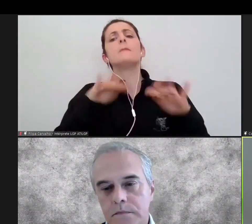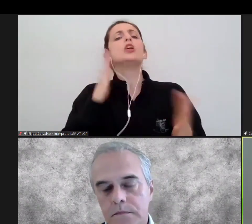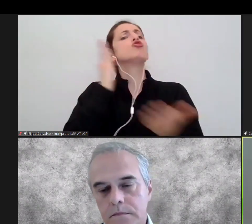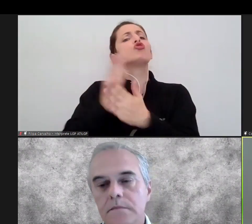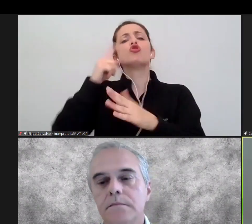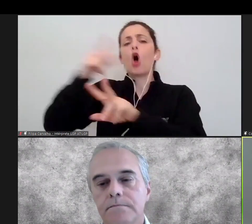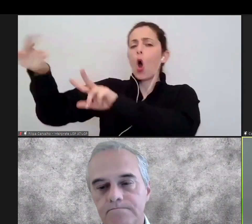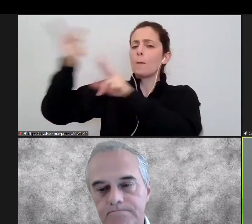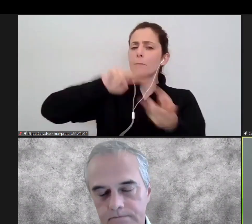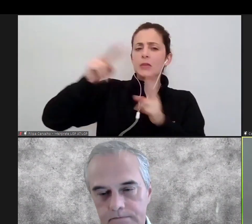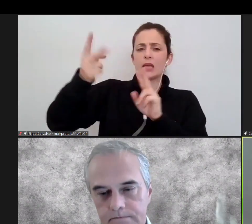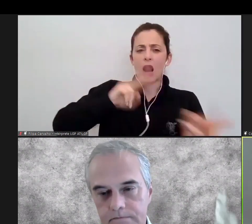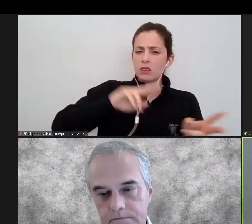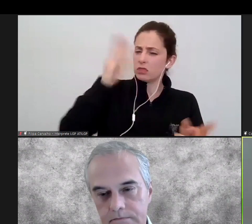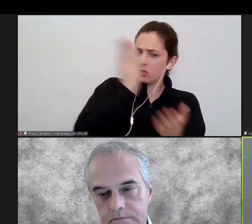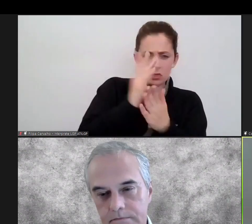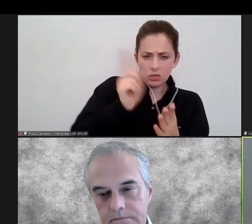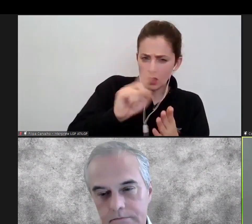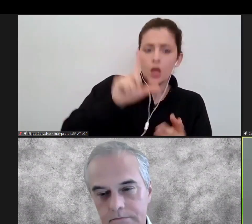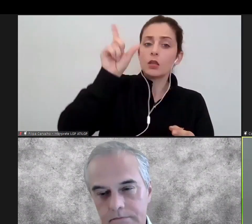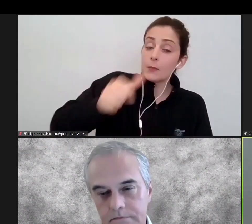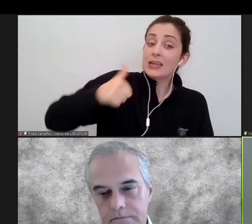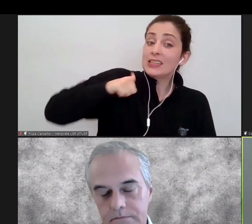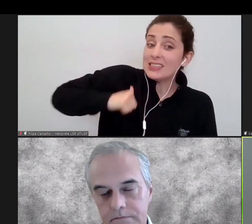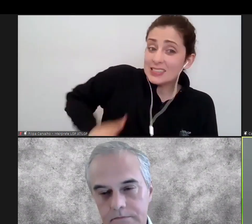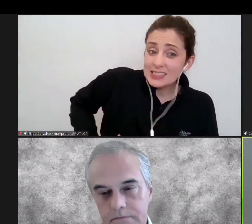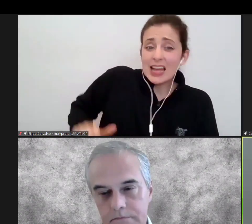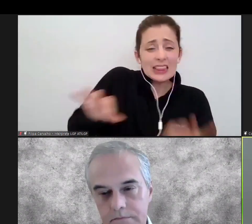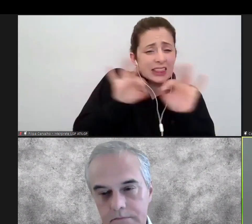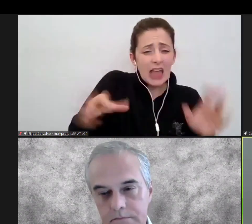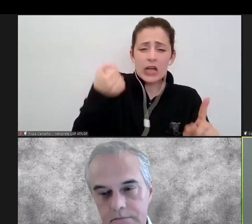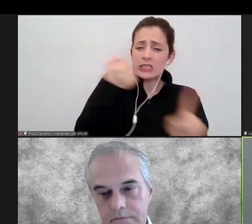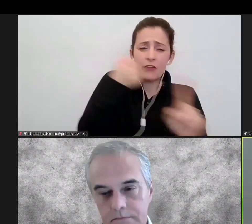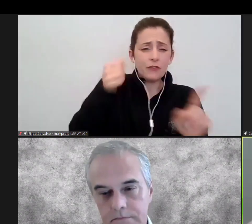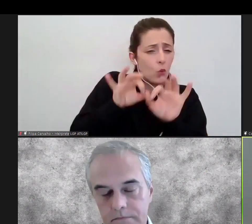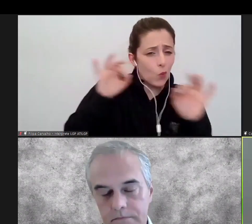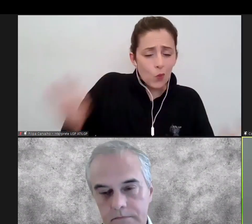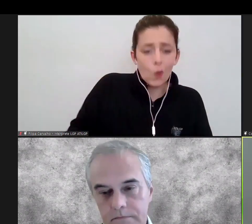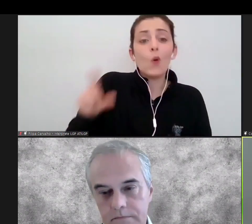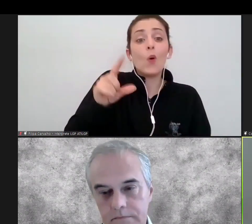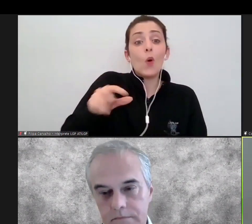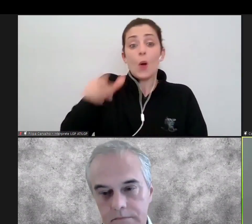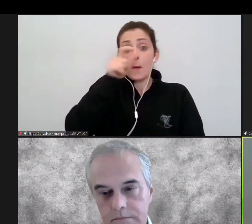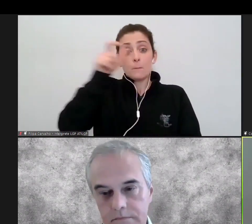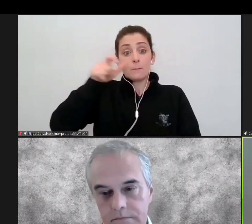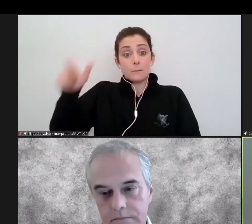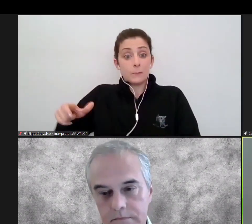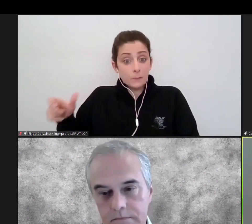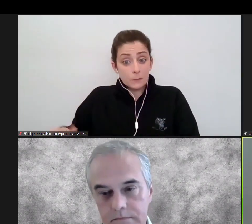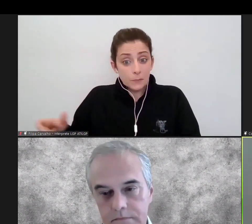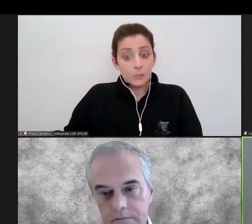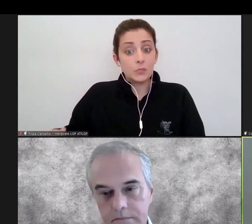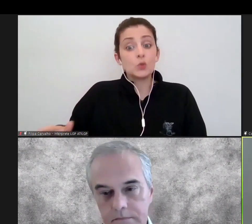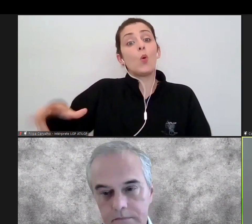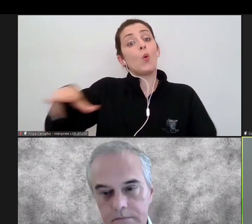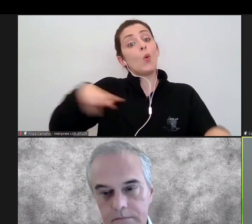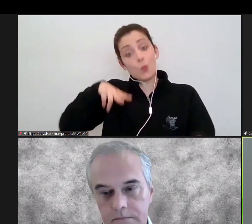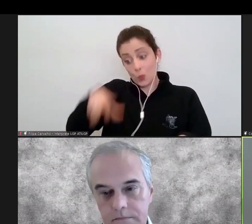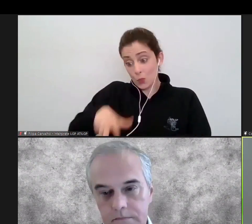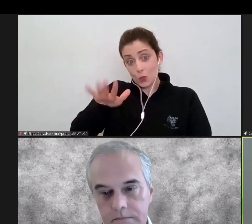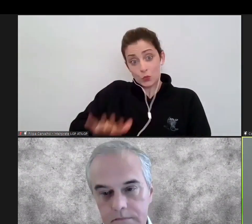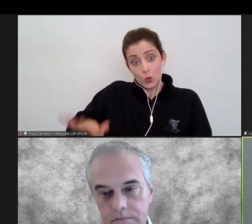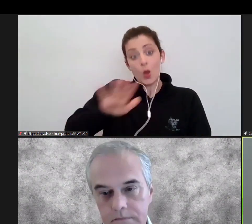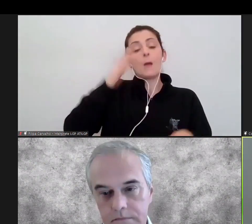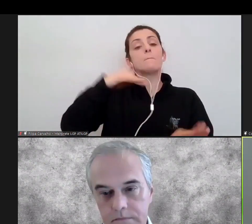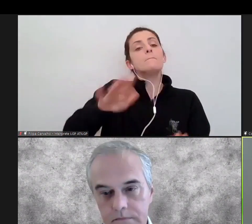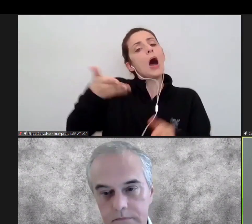também, por exemplo, a comunidade cigana ultrapassa aqui os mesmos desafios, a comunidade portuguesa nacional de origem estrangeira também tem os mesmos desafios, porque a